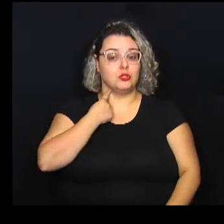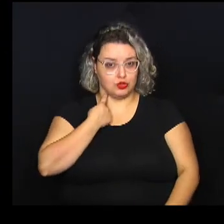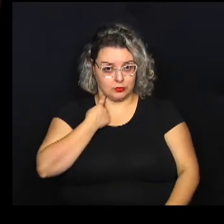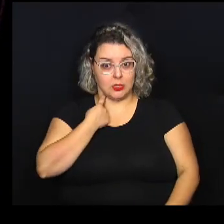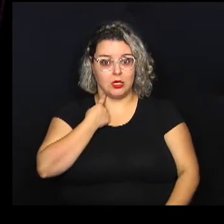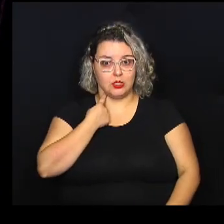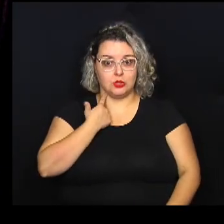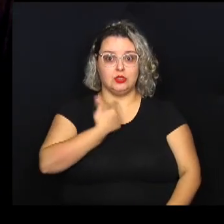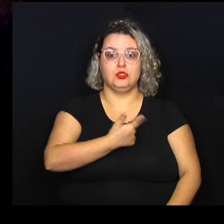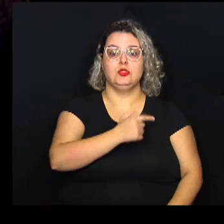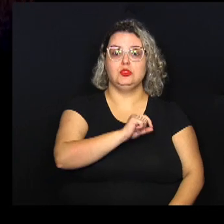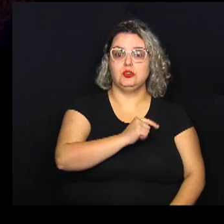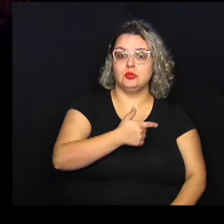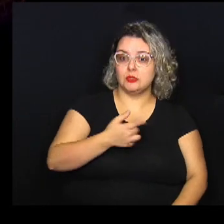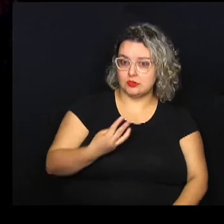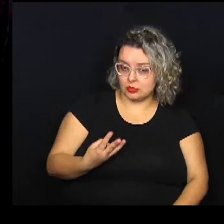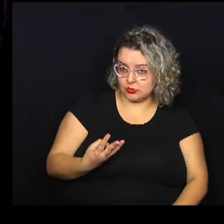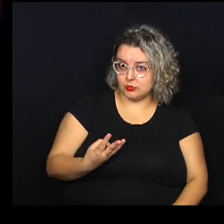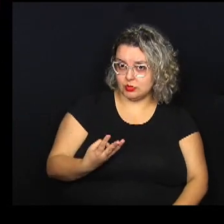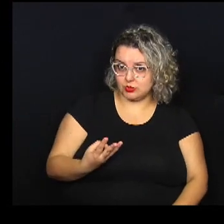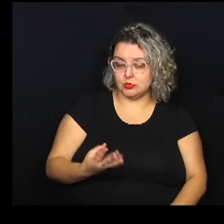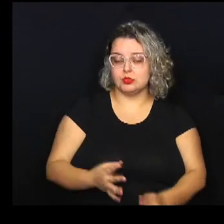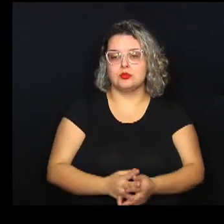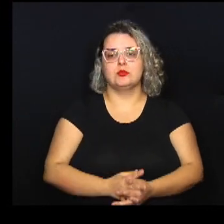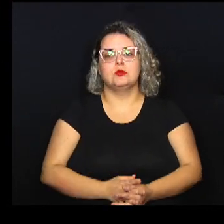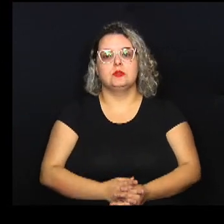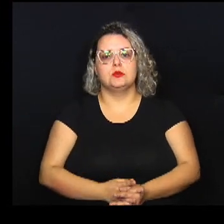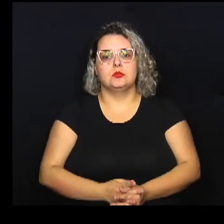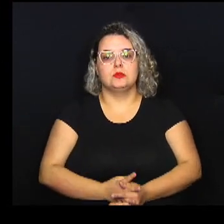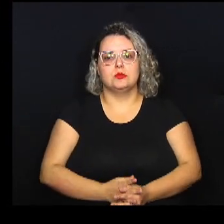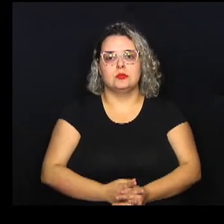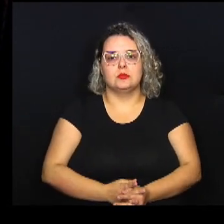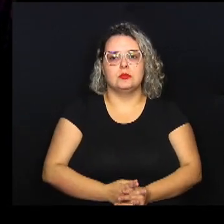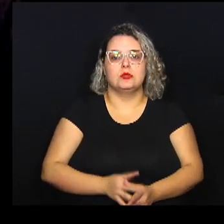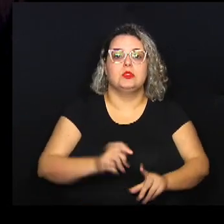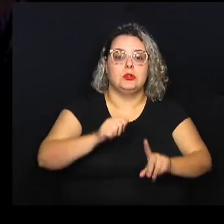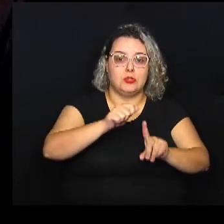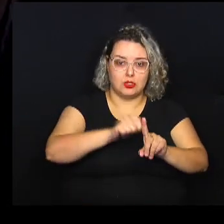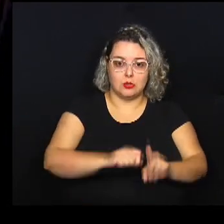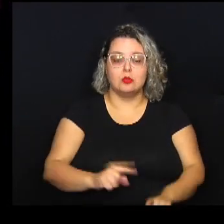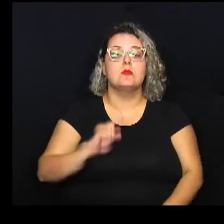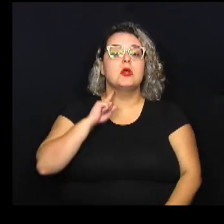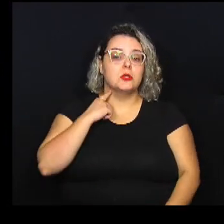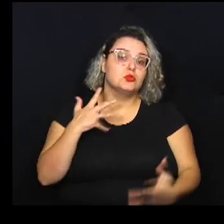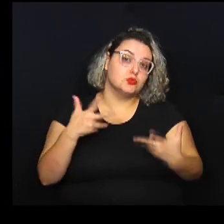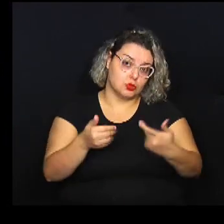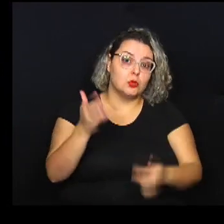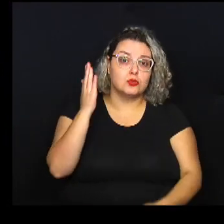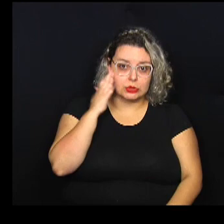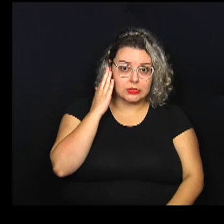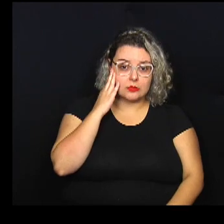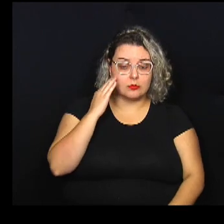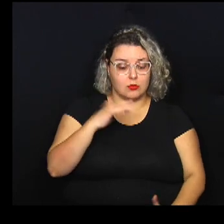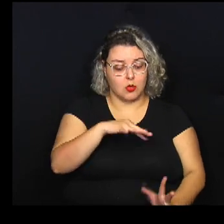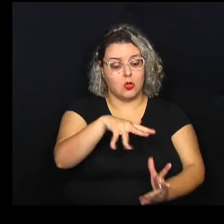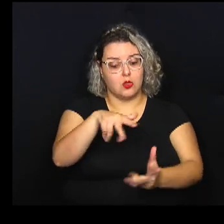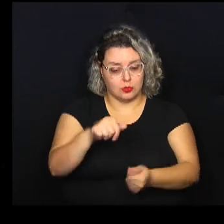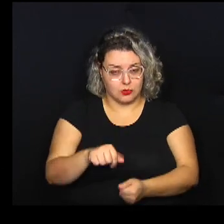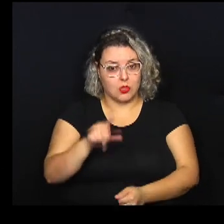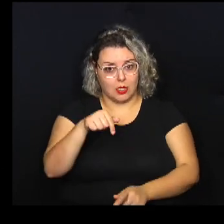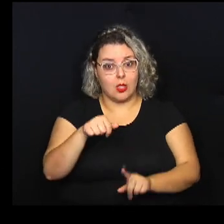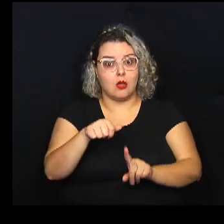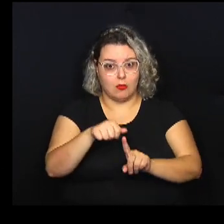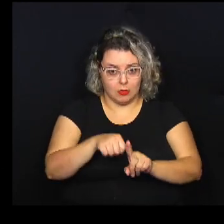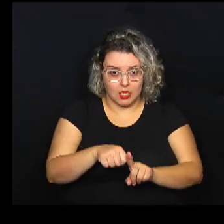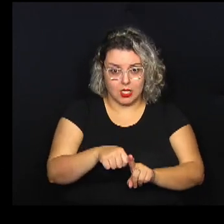de 2023, e o mês de maio, como todos sabem, mundialmente é um mês em que